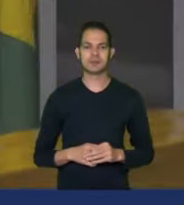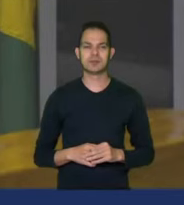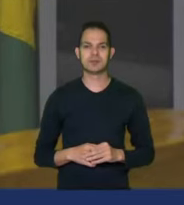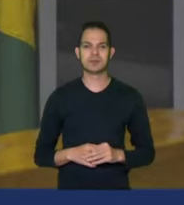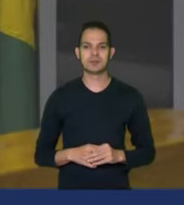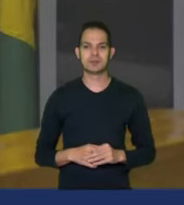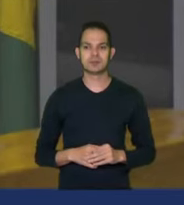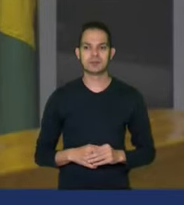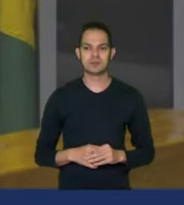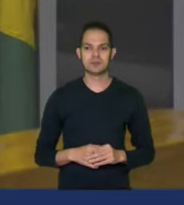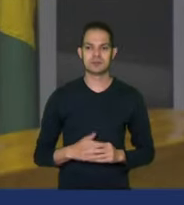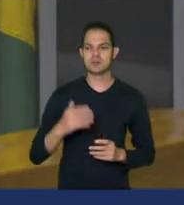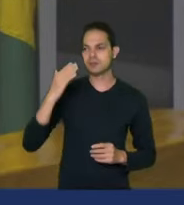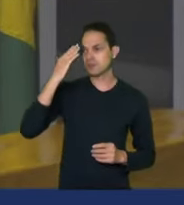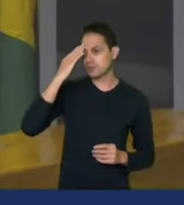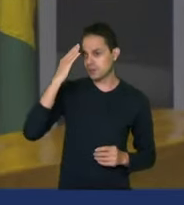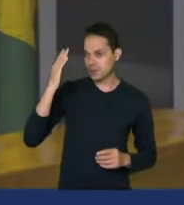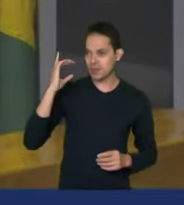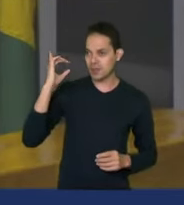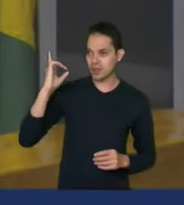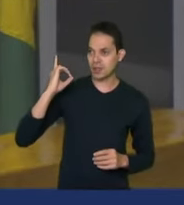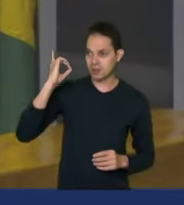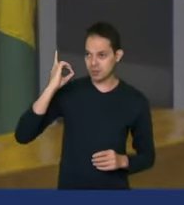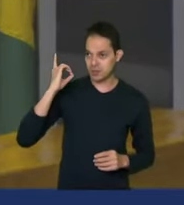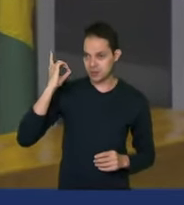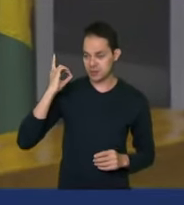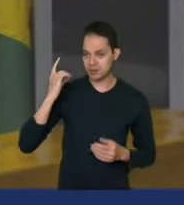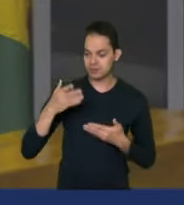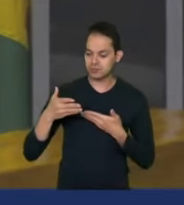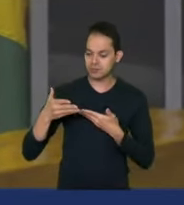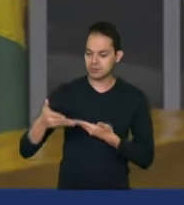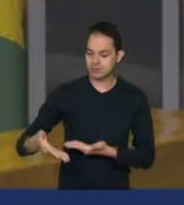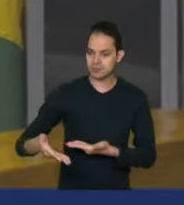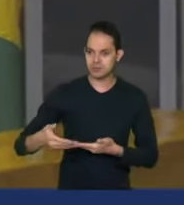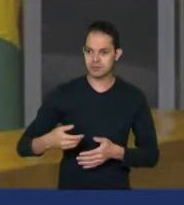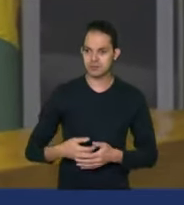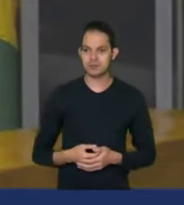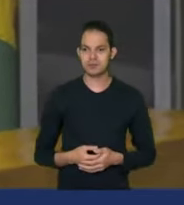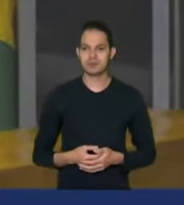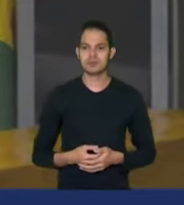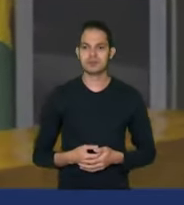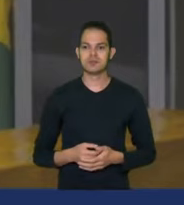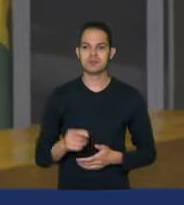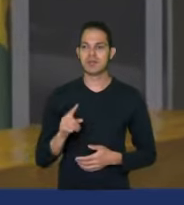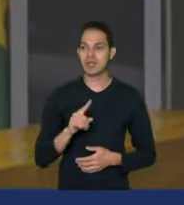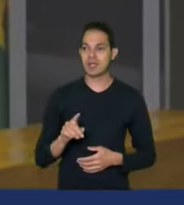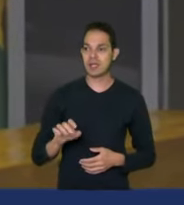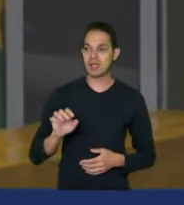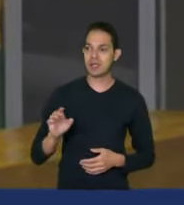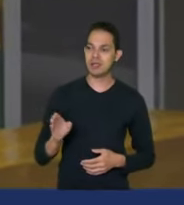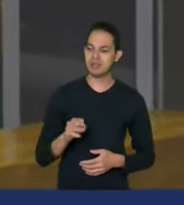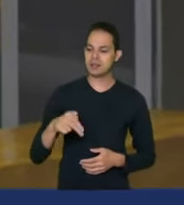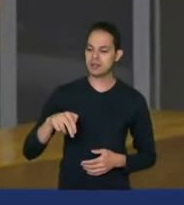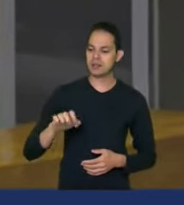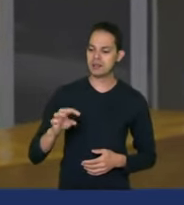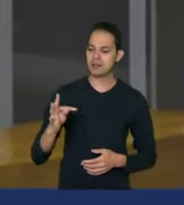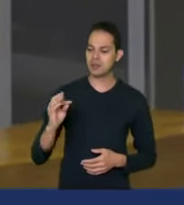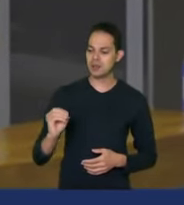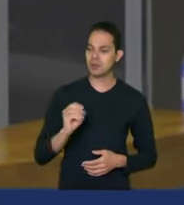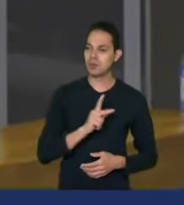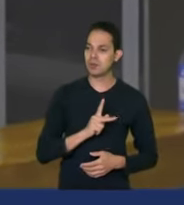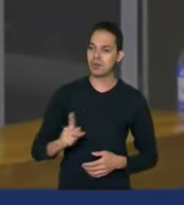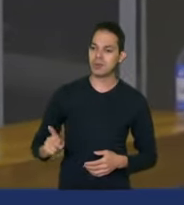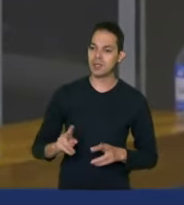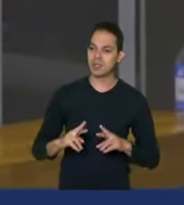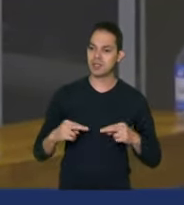Muito obrigado, deputado, pelo convite. Deputado Zé Neto, que preside essa